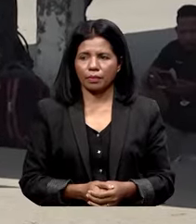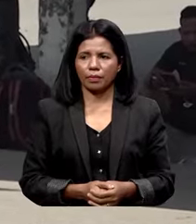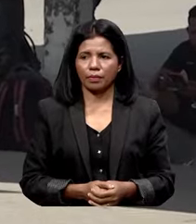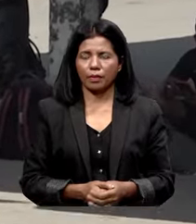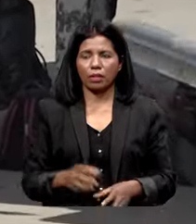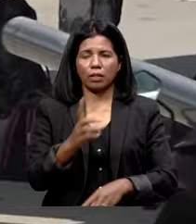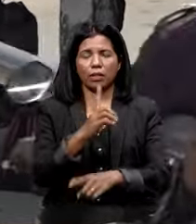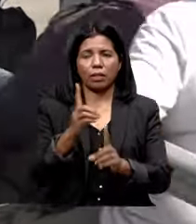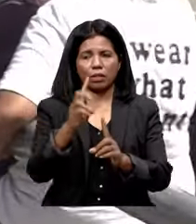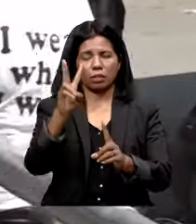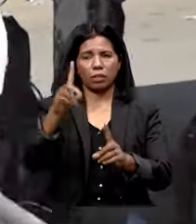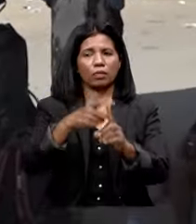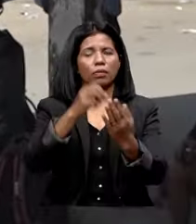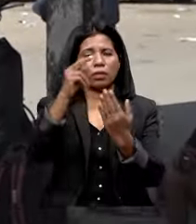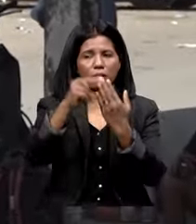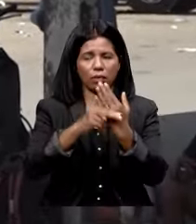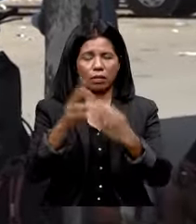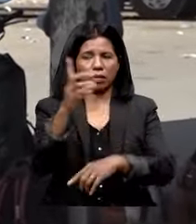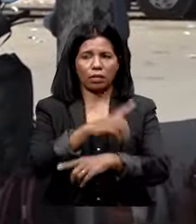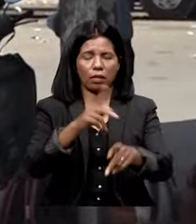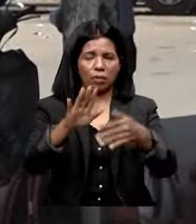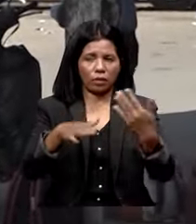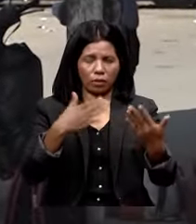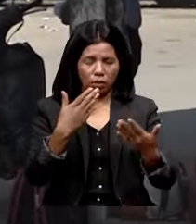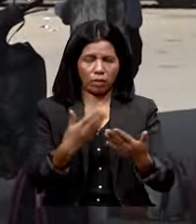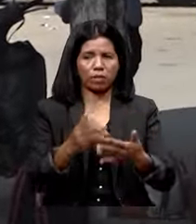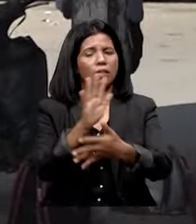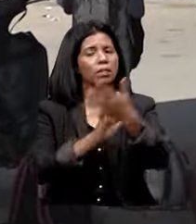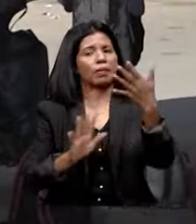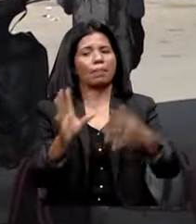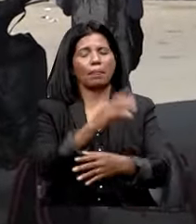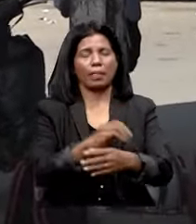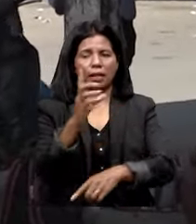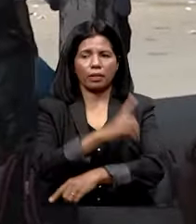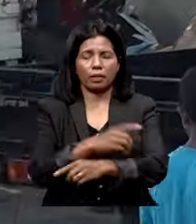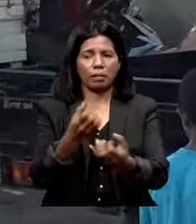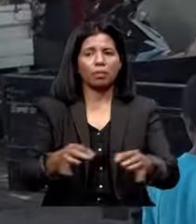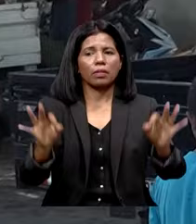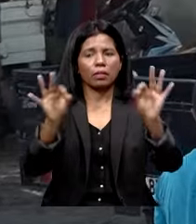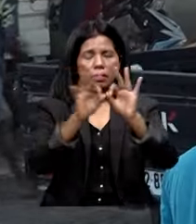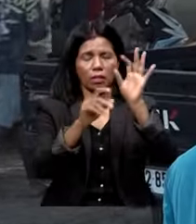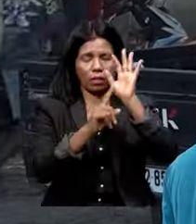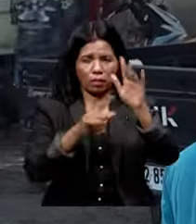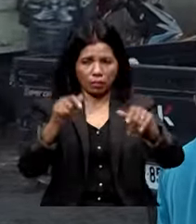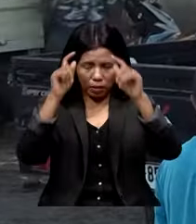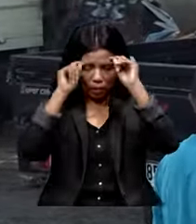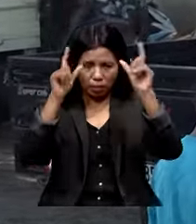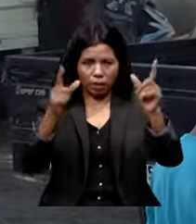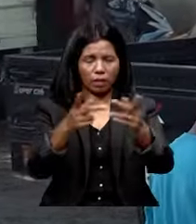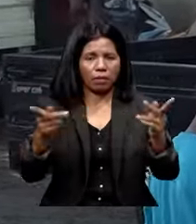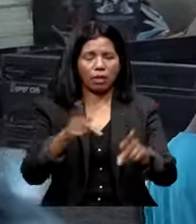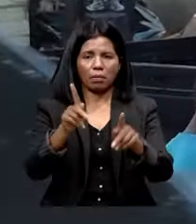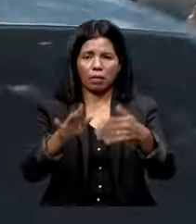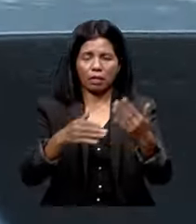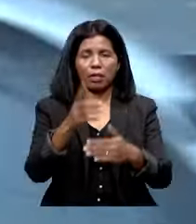Lorong Rua Fulang Novembro, no der Lorong Matebiang, nebe Serani Católica Sira Celebra, no ne Lorong Importante Refere, saia una tradição timornian, e nebe Comunidade